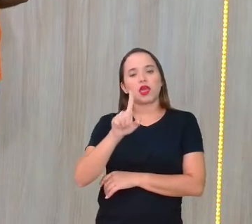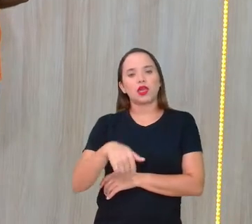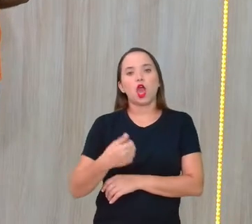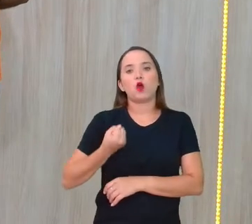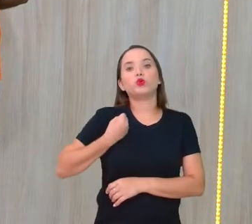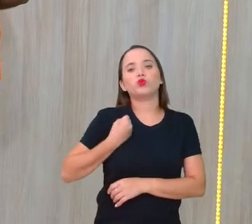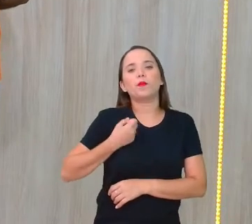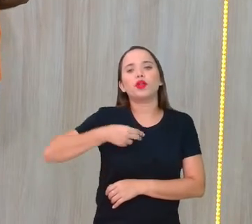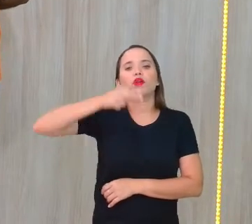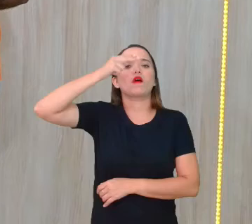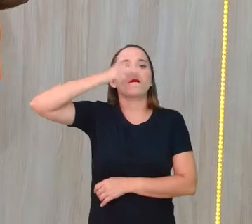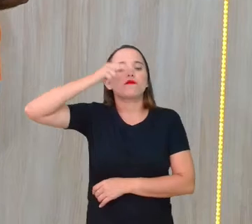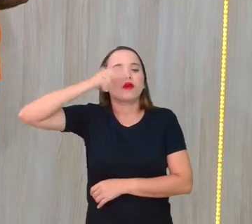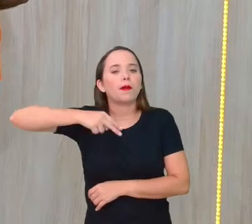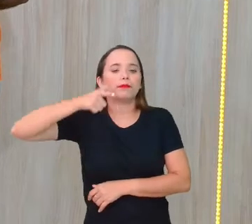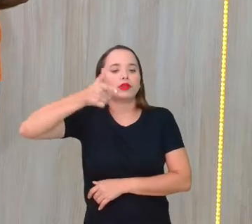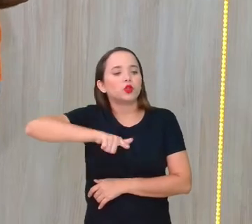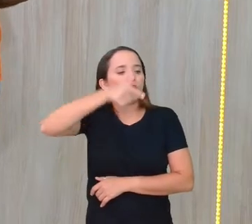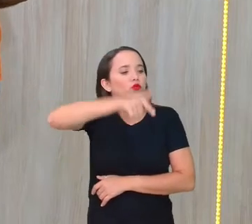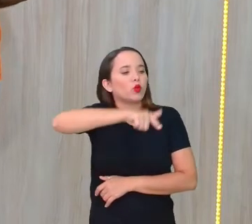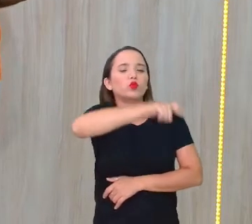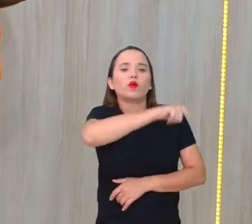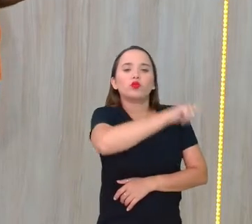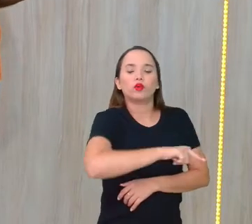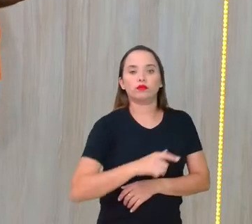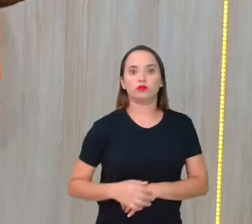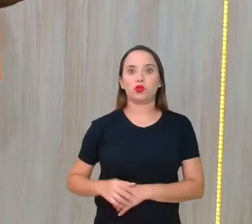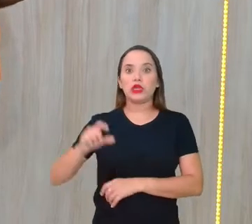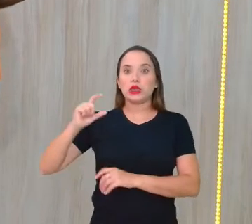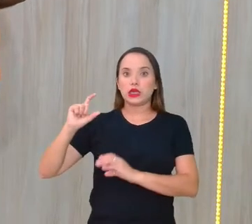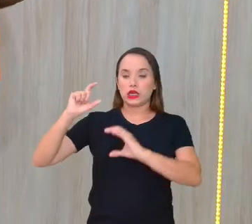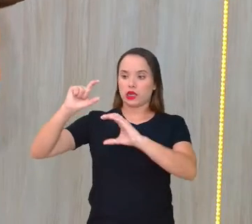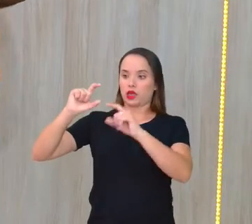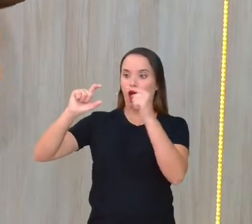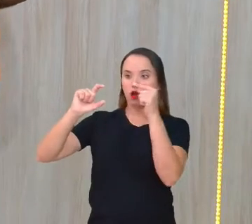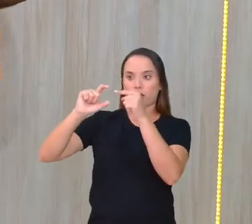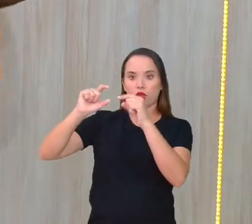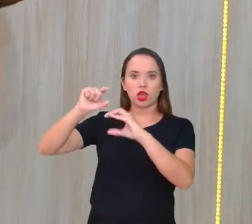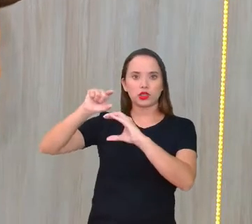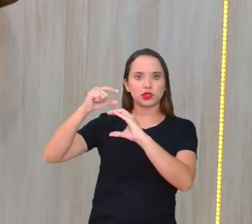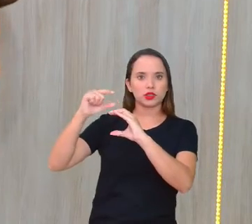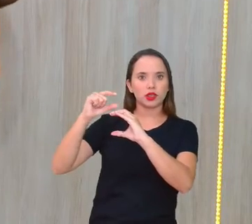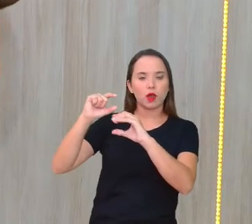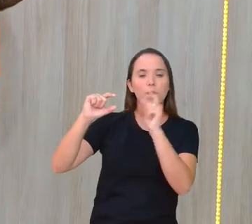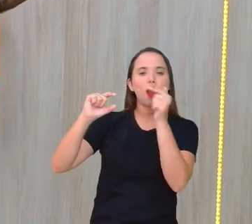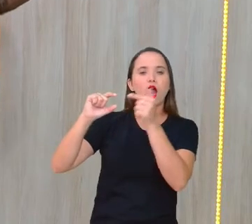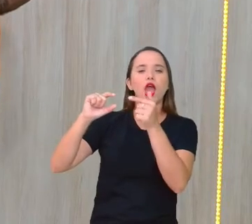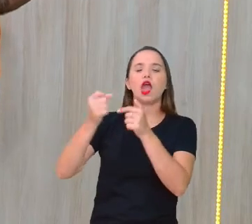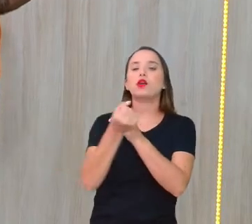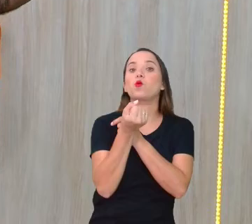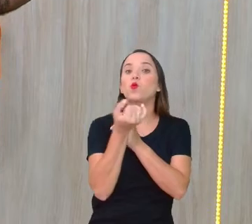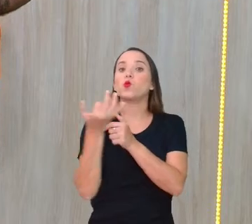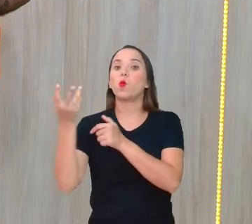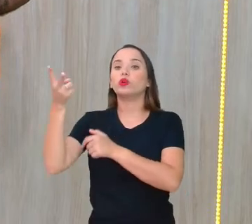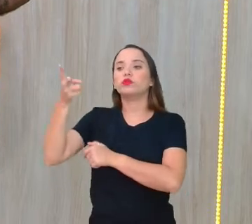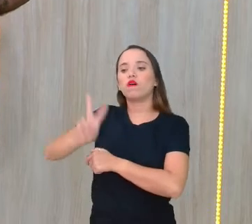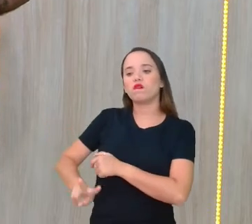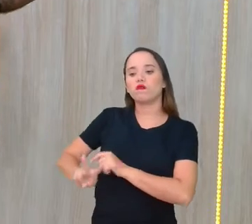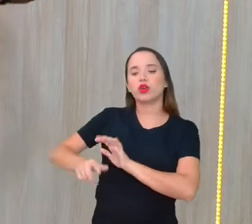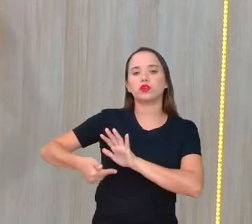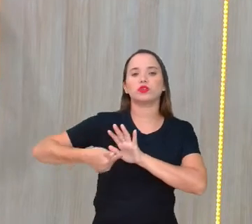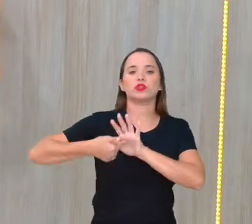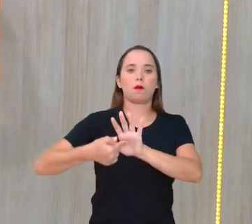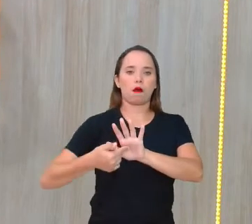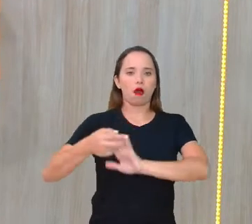cima, menorzinho, um pouco mais em cima, é o número de vezes para o qual ele está sendo multiplicado por ele mesmo. Tá